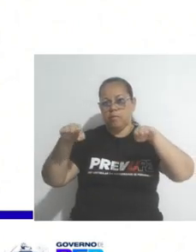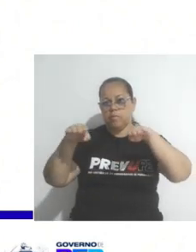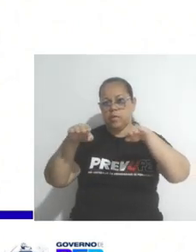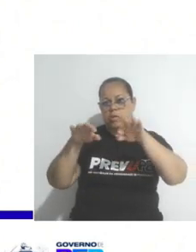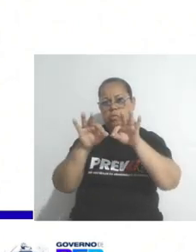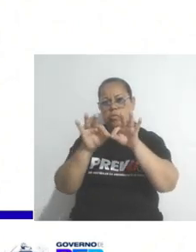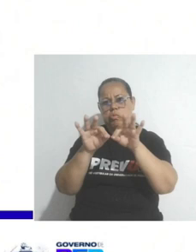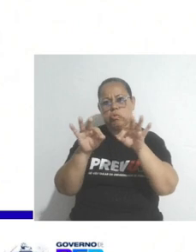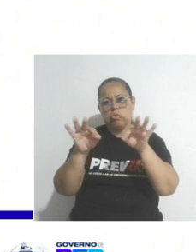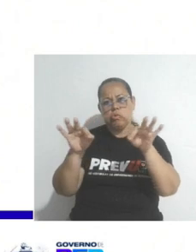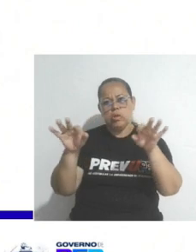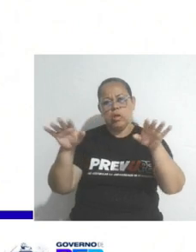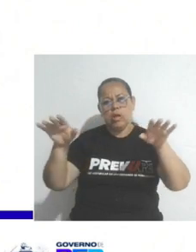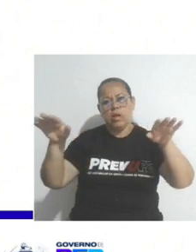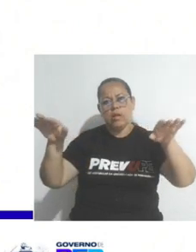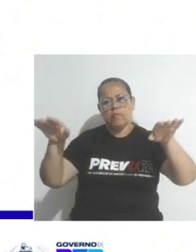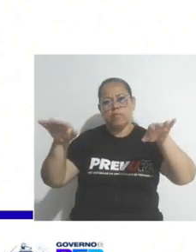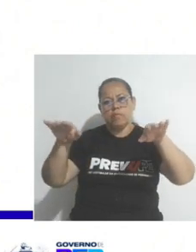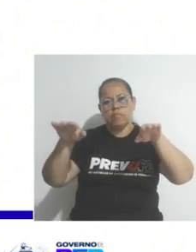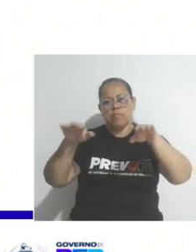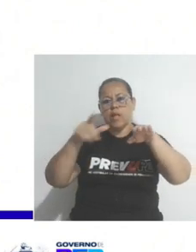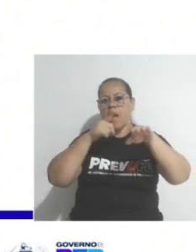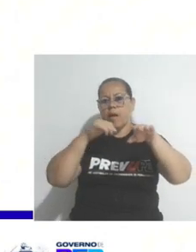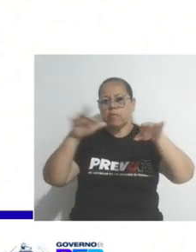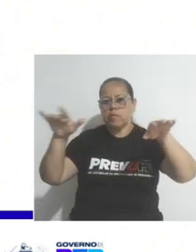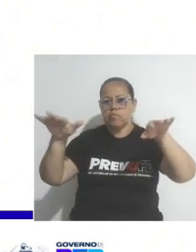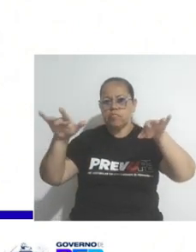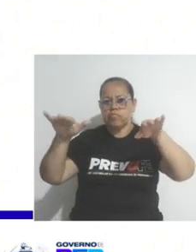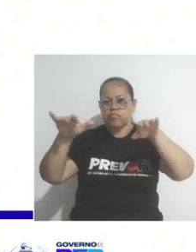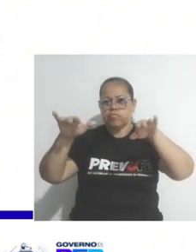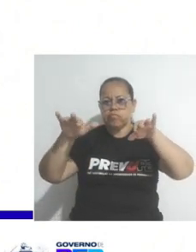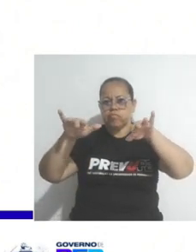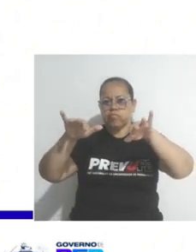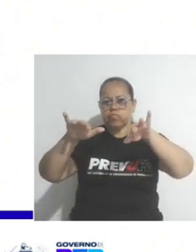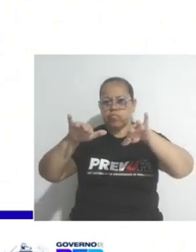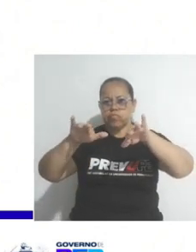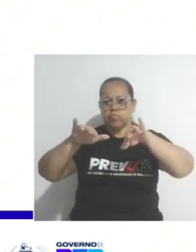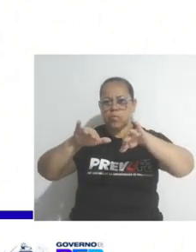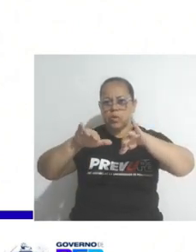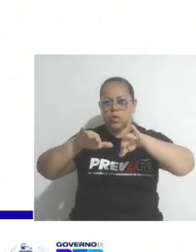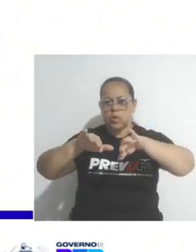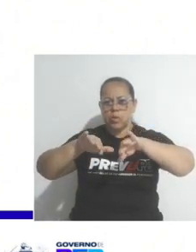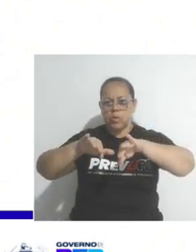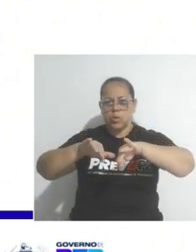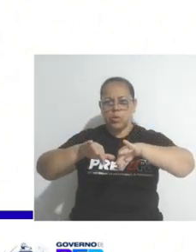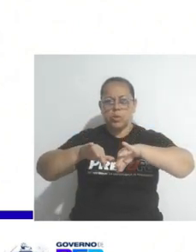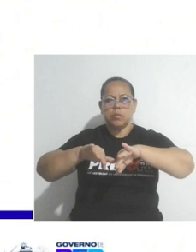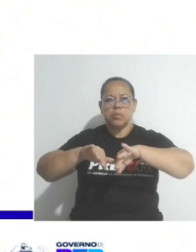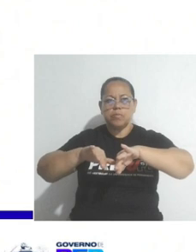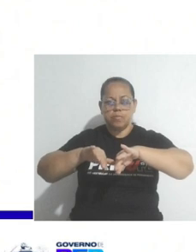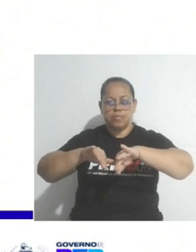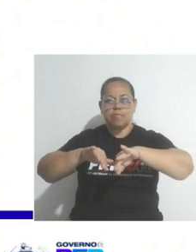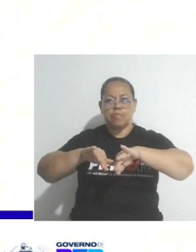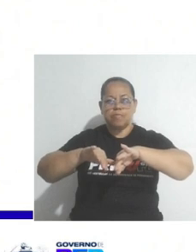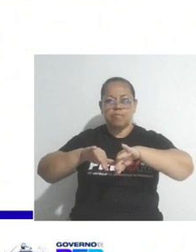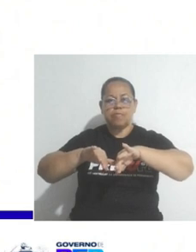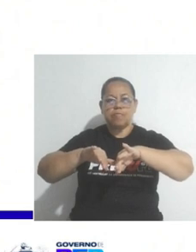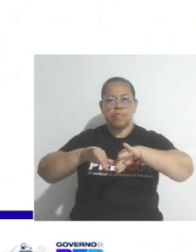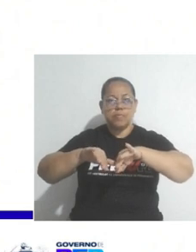começa a penetrar esse solo fazendo a dissolução e fazendo aí um